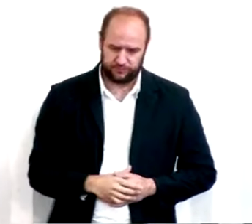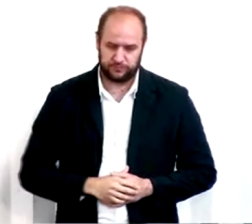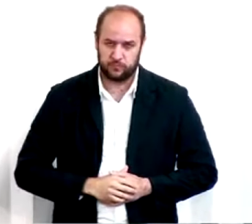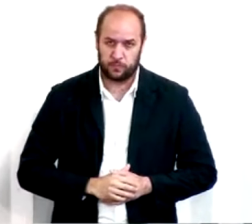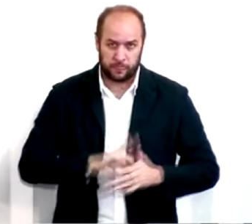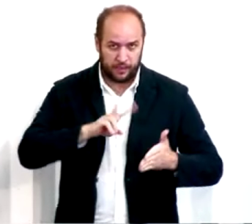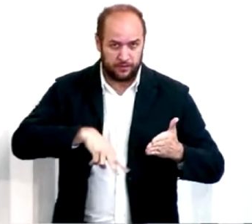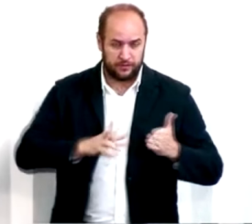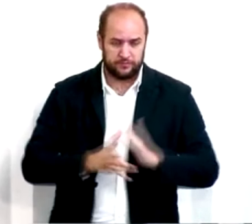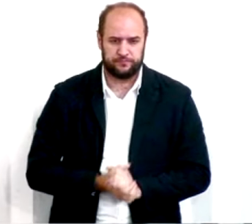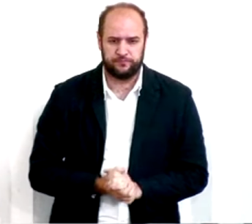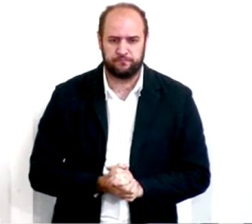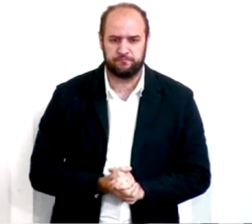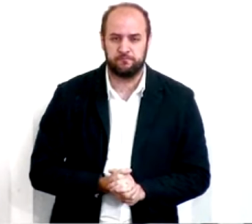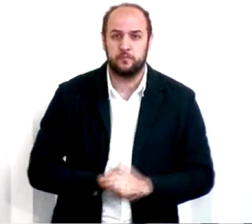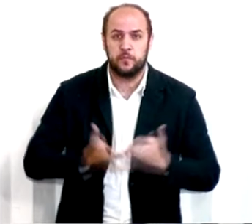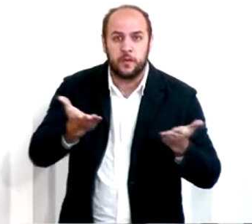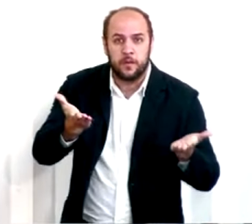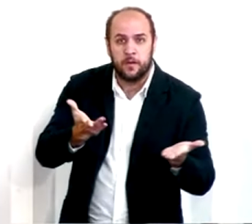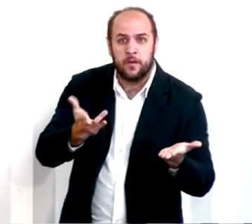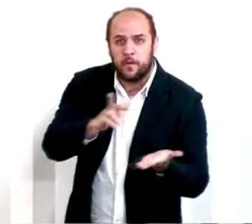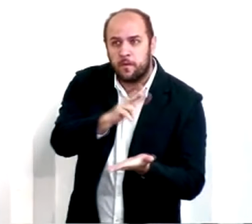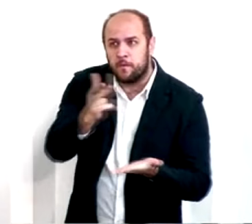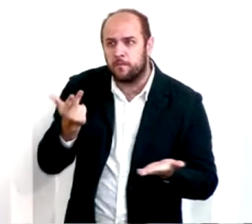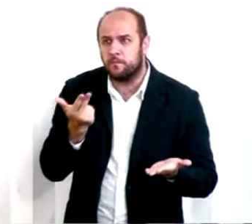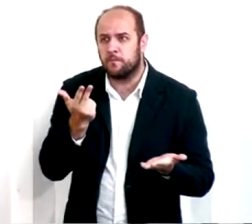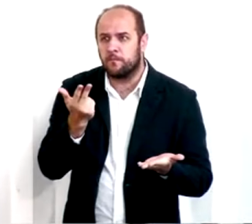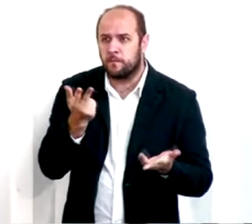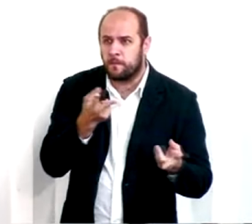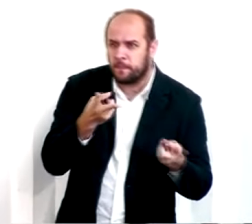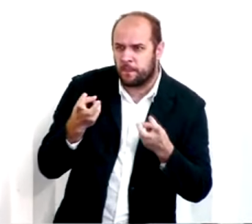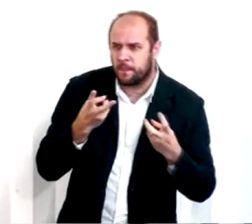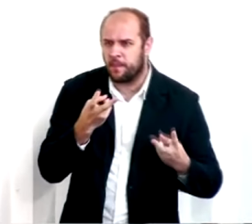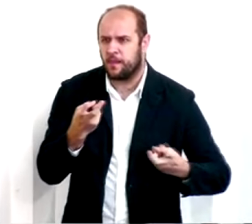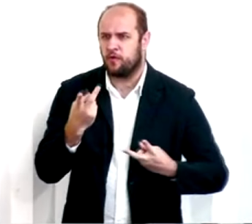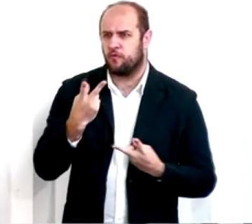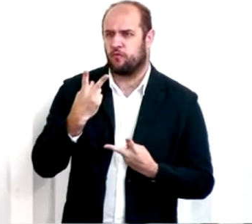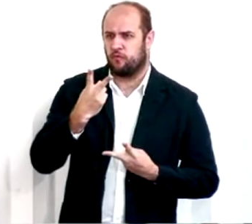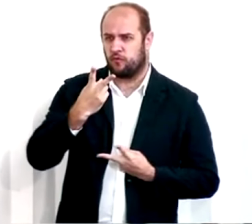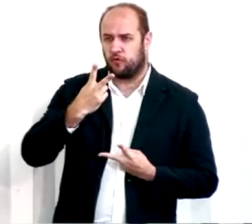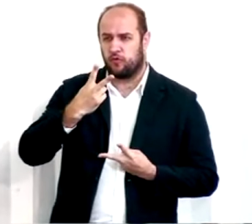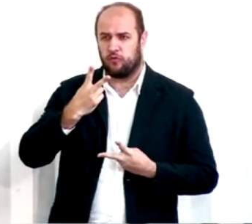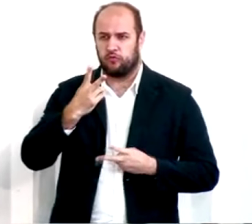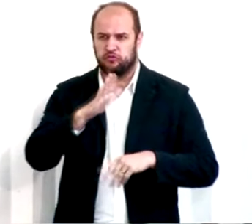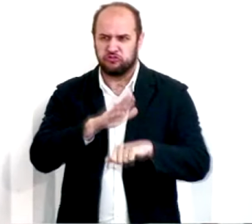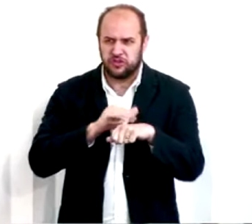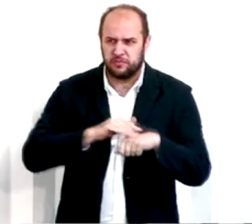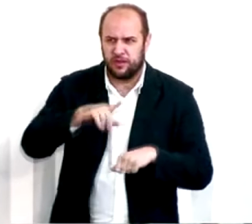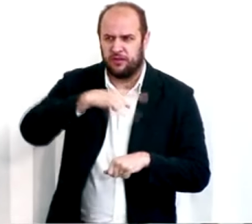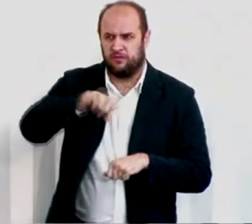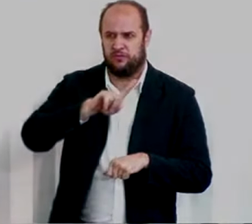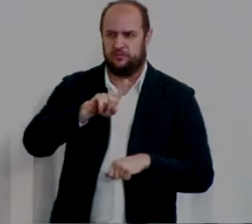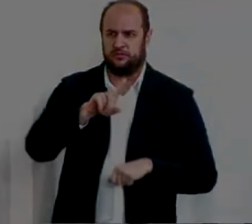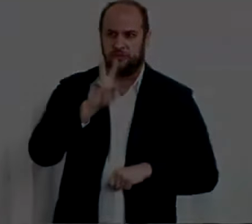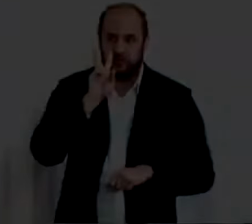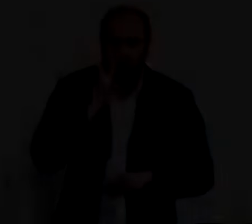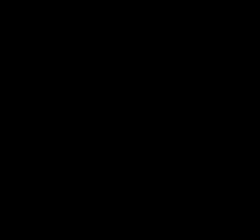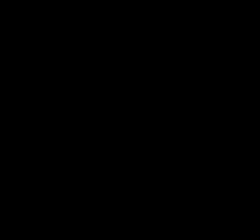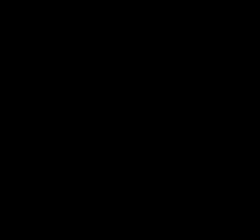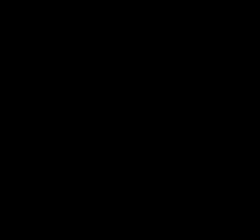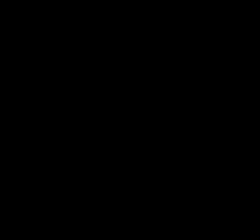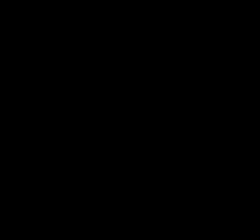irmãos reparar e pois na vossa vocação visto que não foram chamados muitos sábios segundo